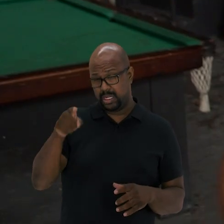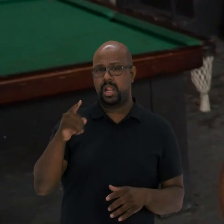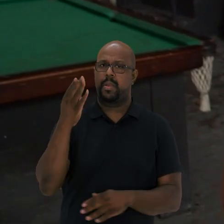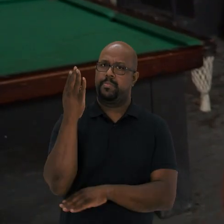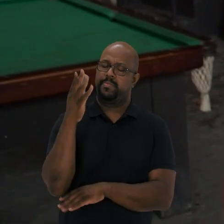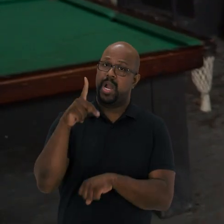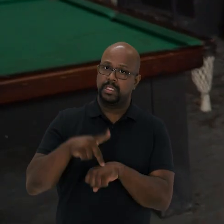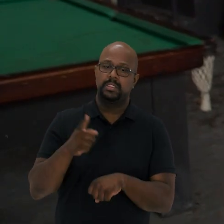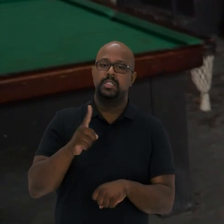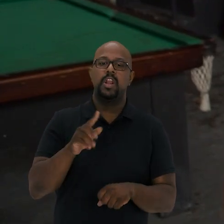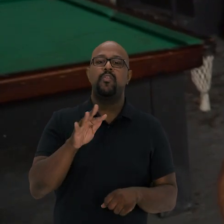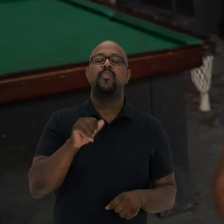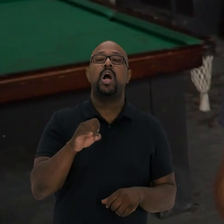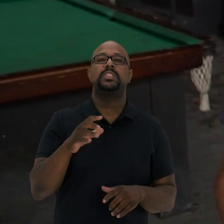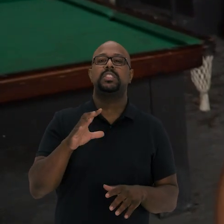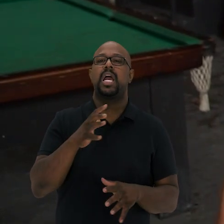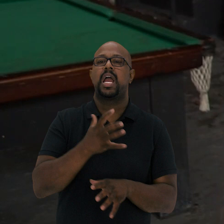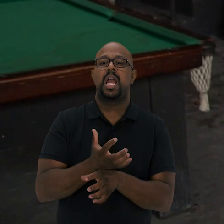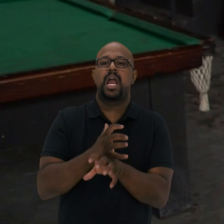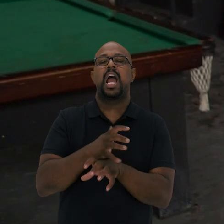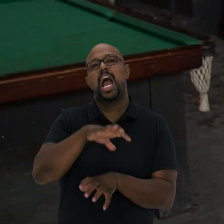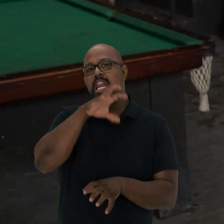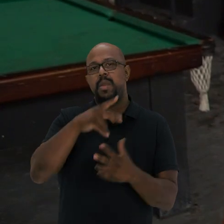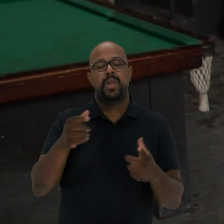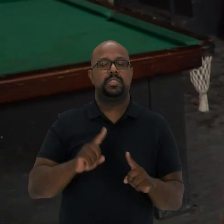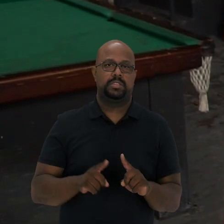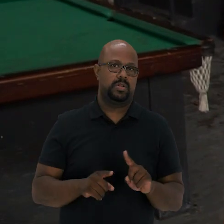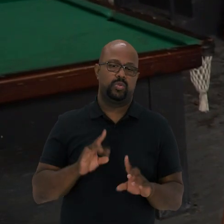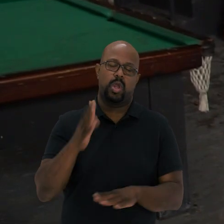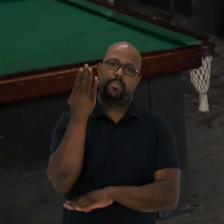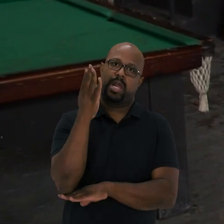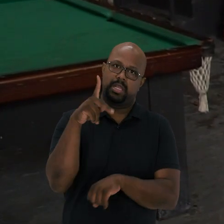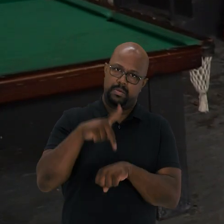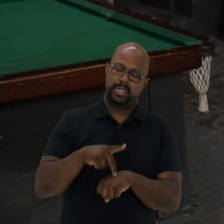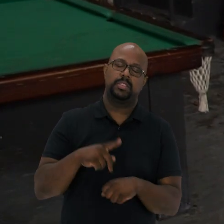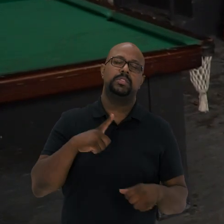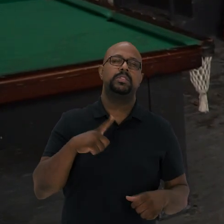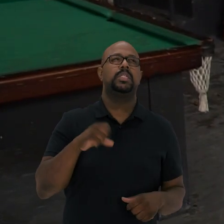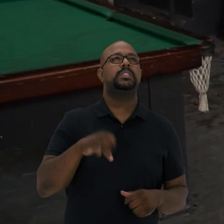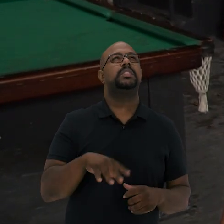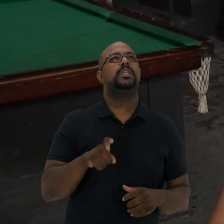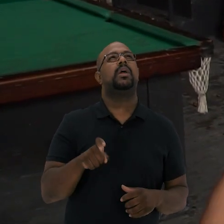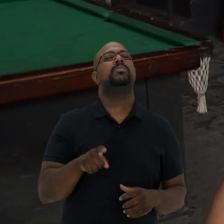especificamente a madeira petrificada, não fósseis animais, né. Existiam, sim, que eram